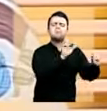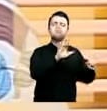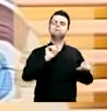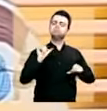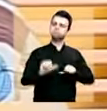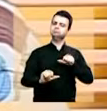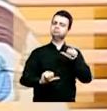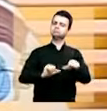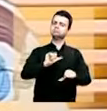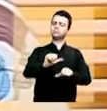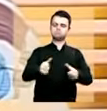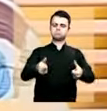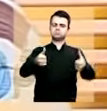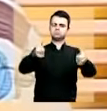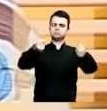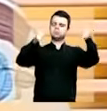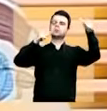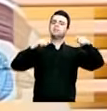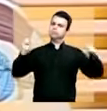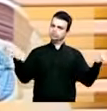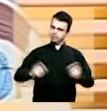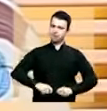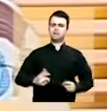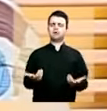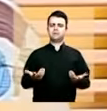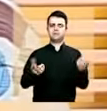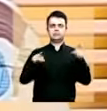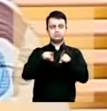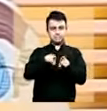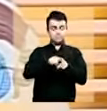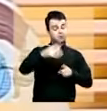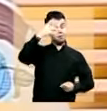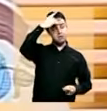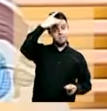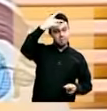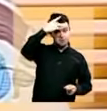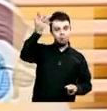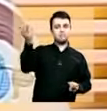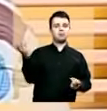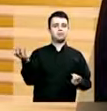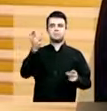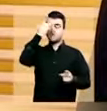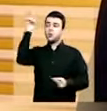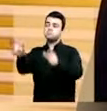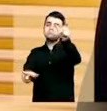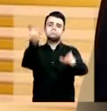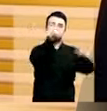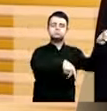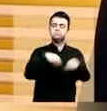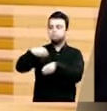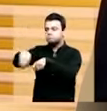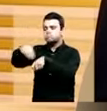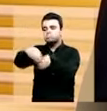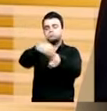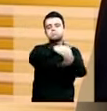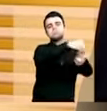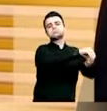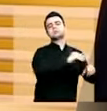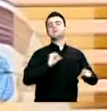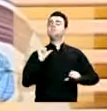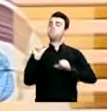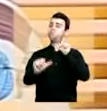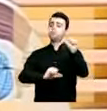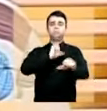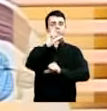né? Porque aí melhorando. E daí conscientizando todo ao seu redor, para que isso